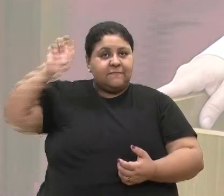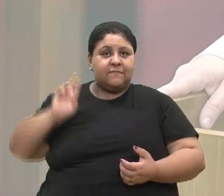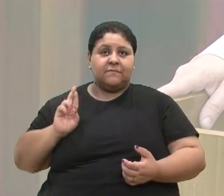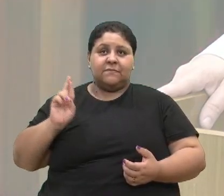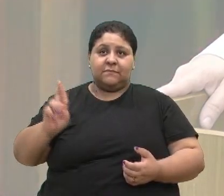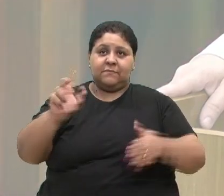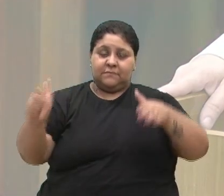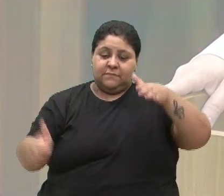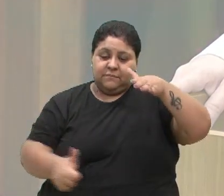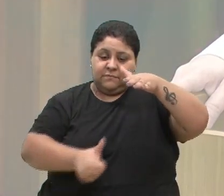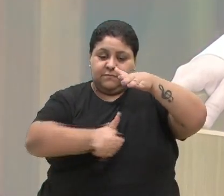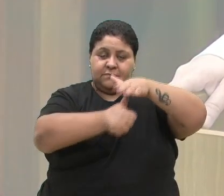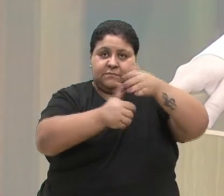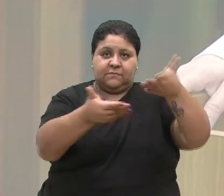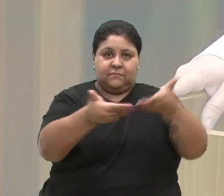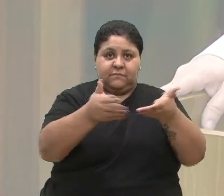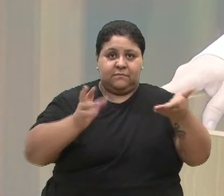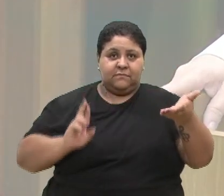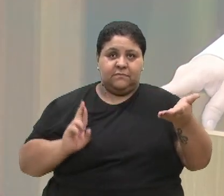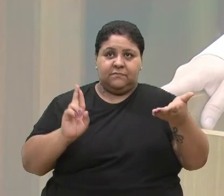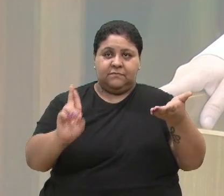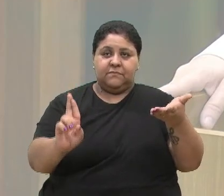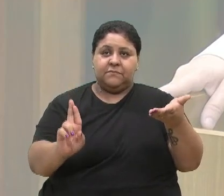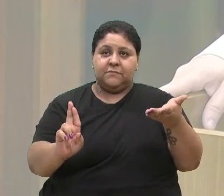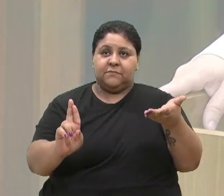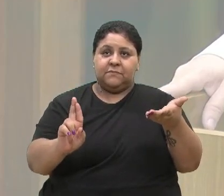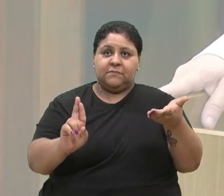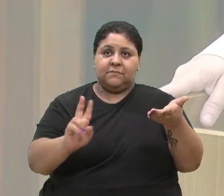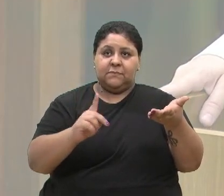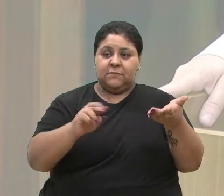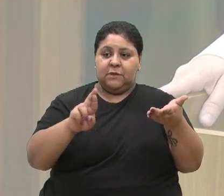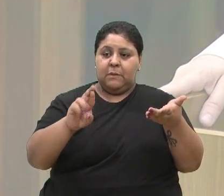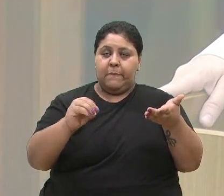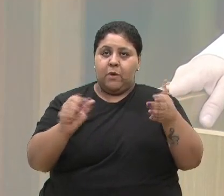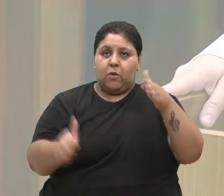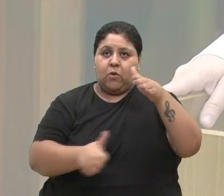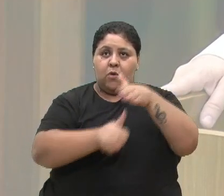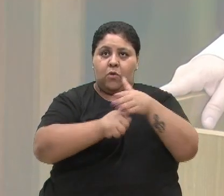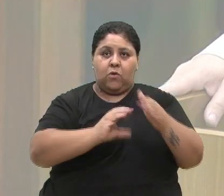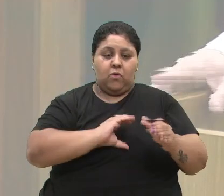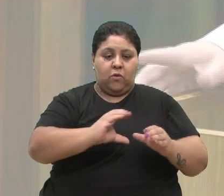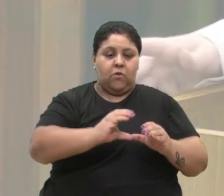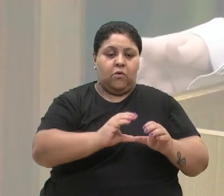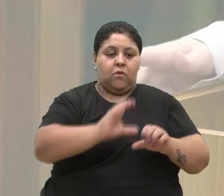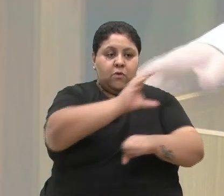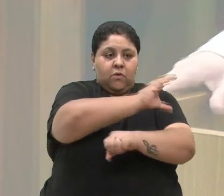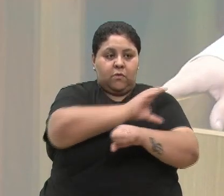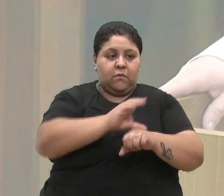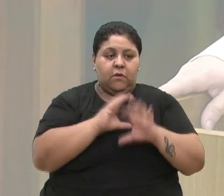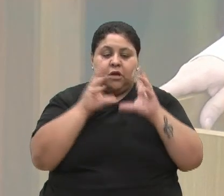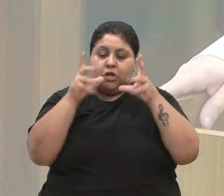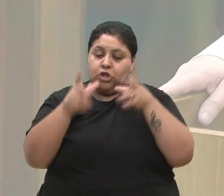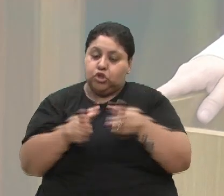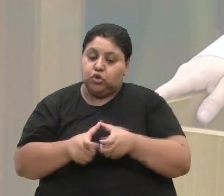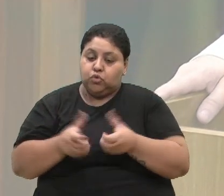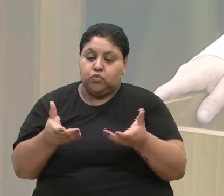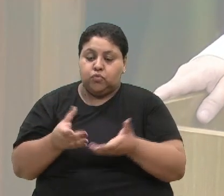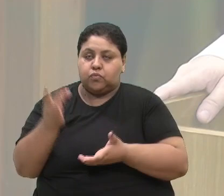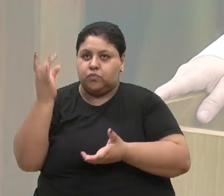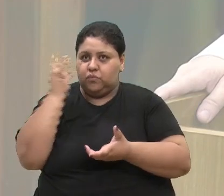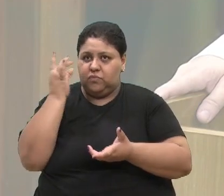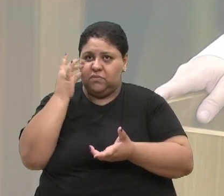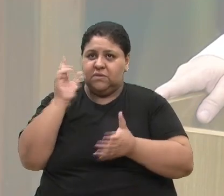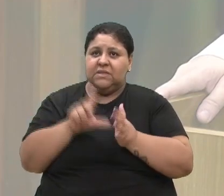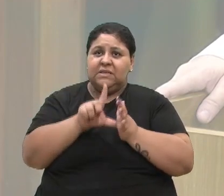reitor, hoje foi representado pela pró-reitora, a coordenadora do curso, e todos que estiveram aqui hoje,